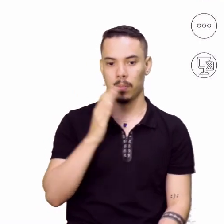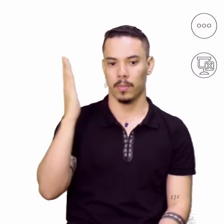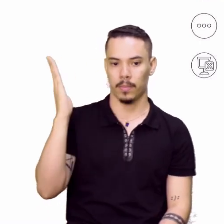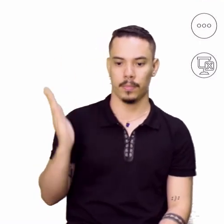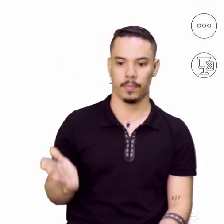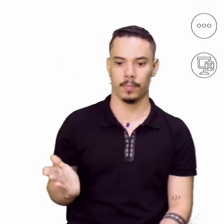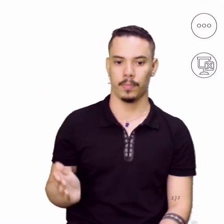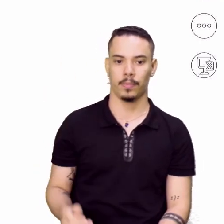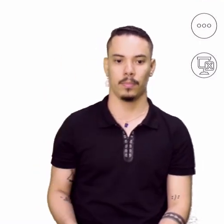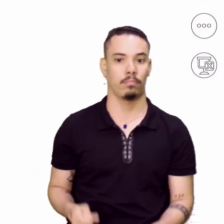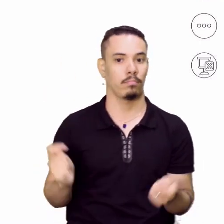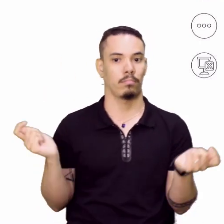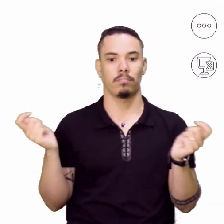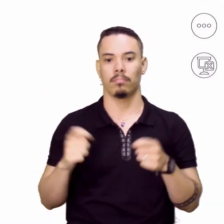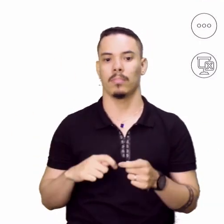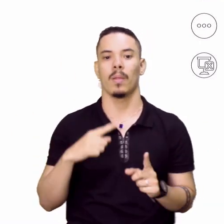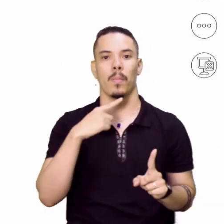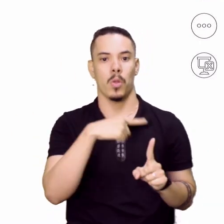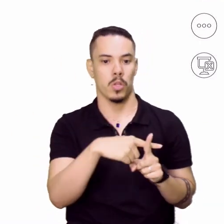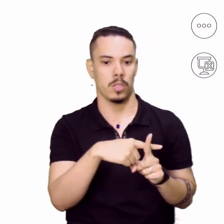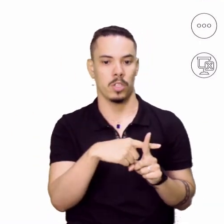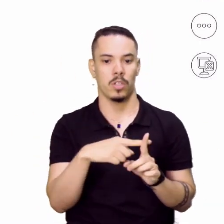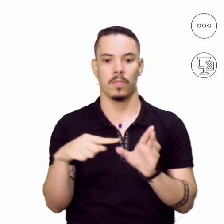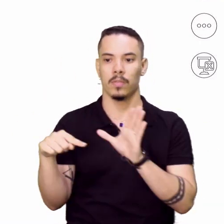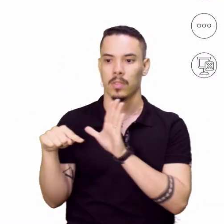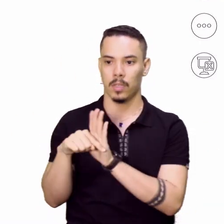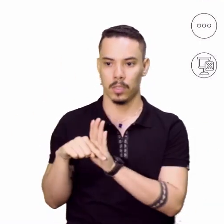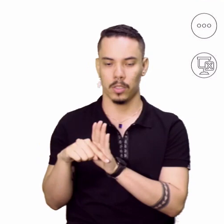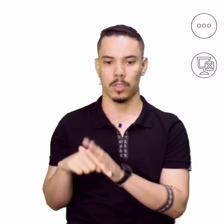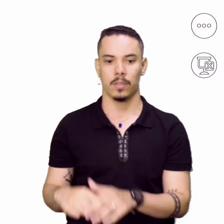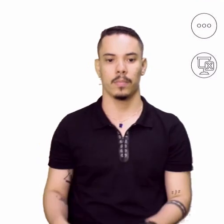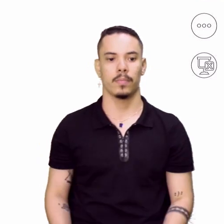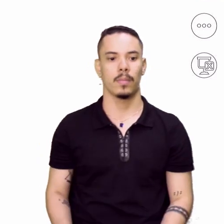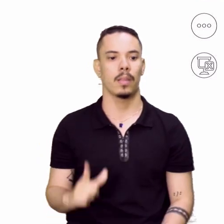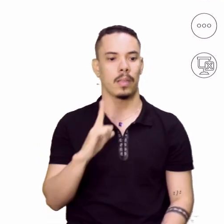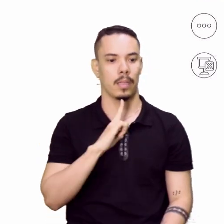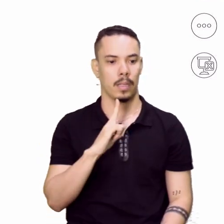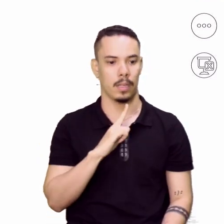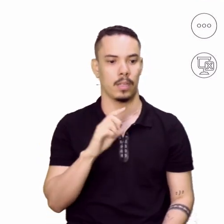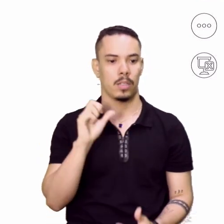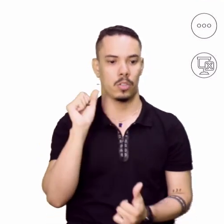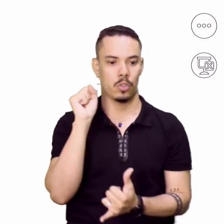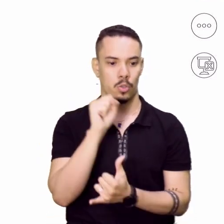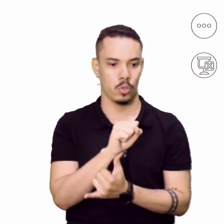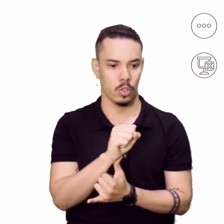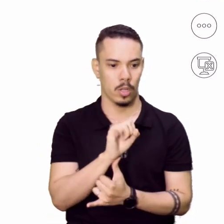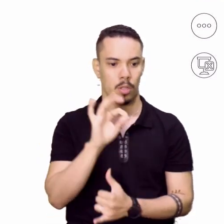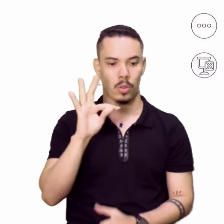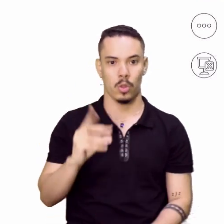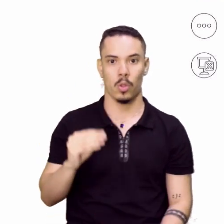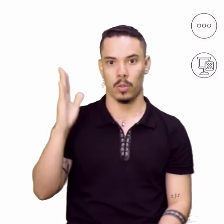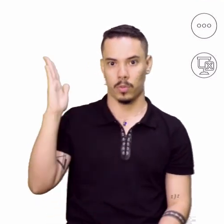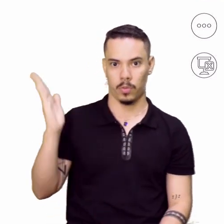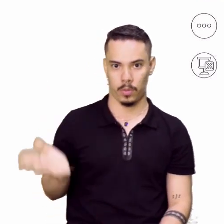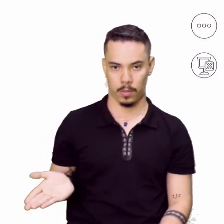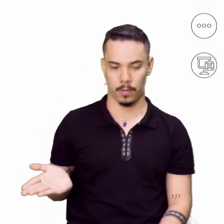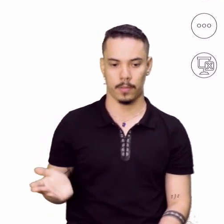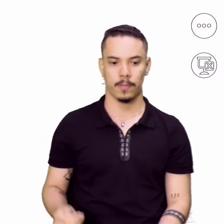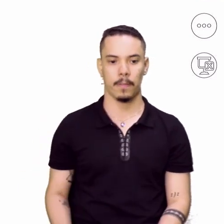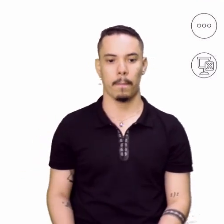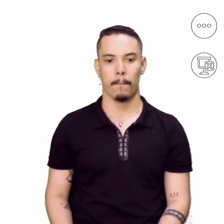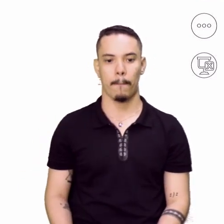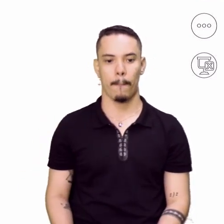positive form forma positiva você tem sujeito aqui são todos os sujeitos tá então você tem